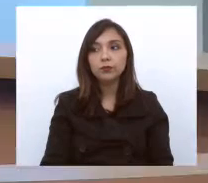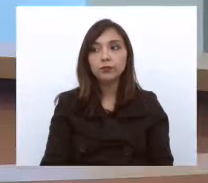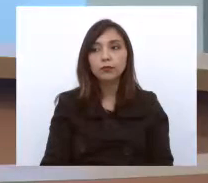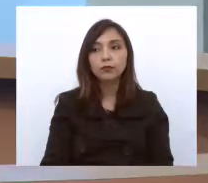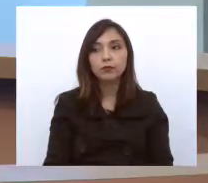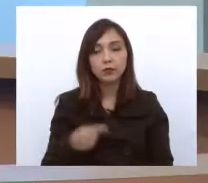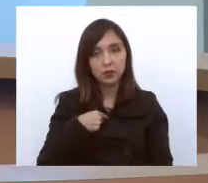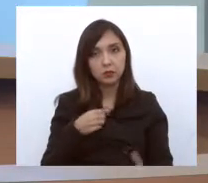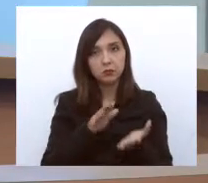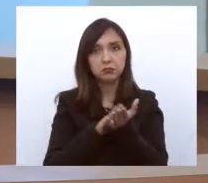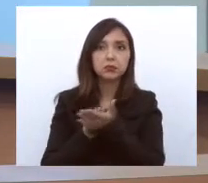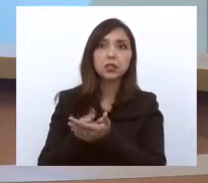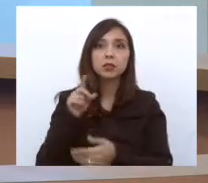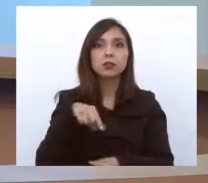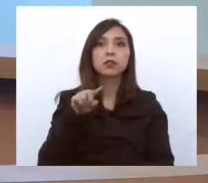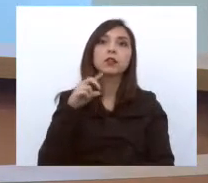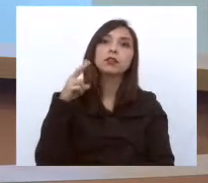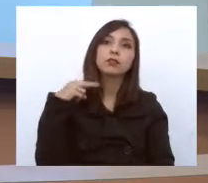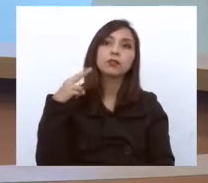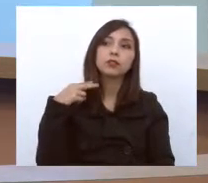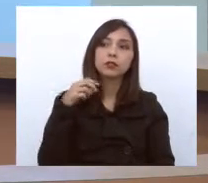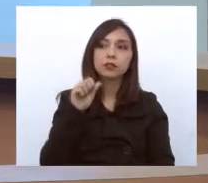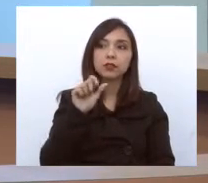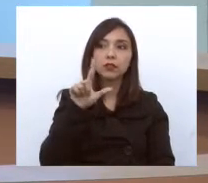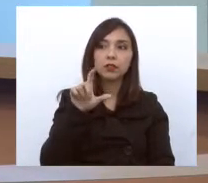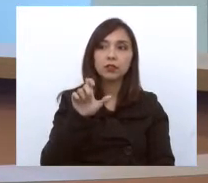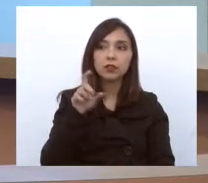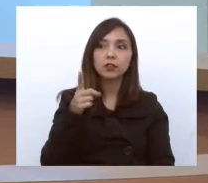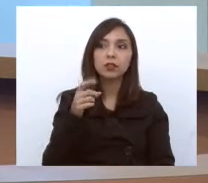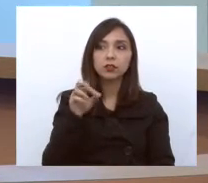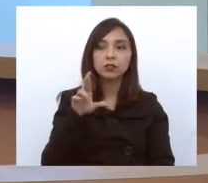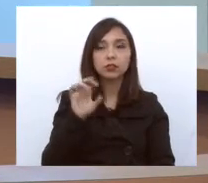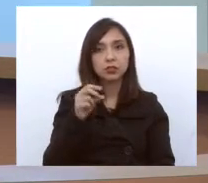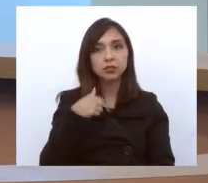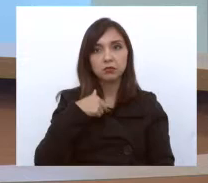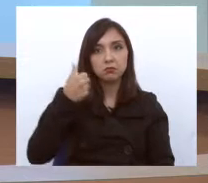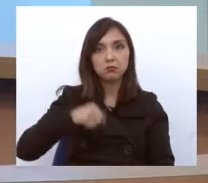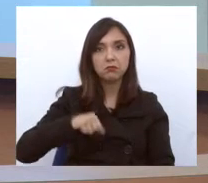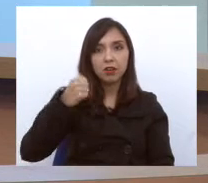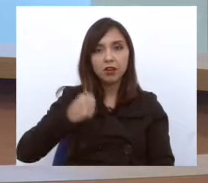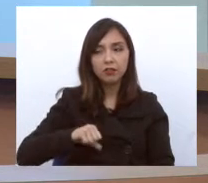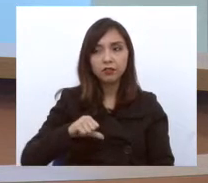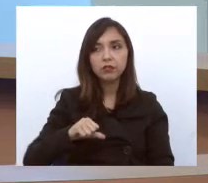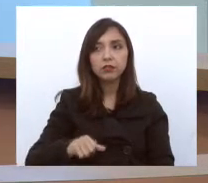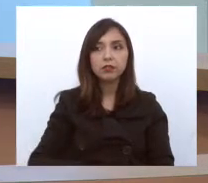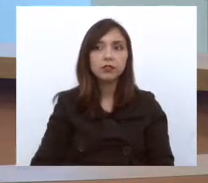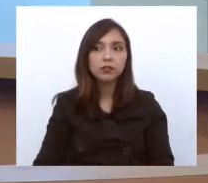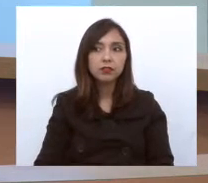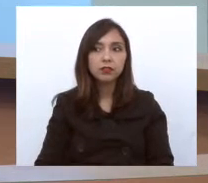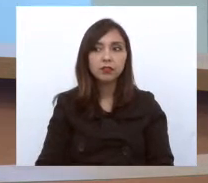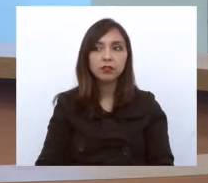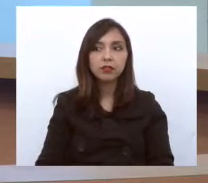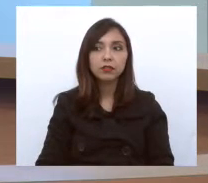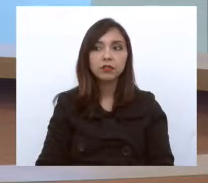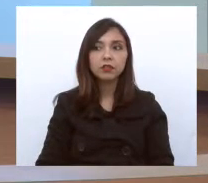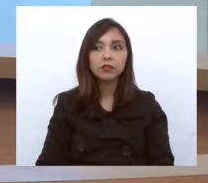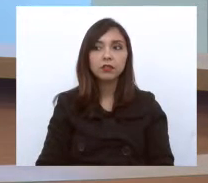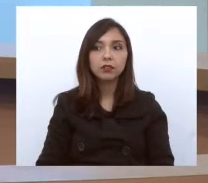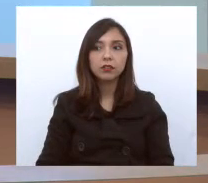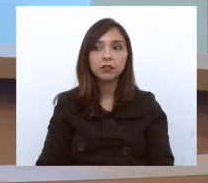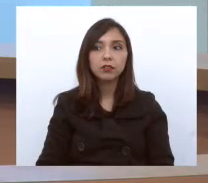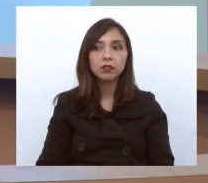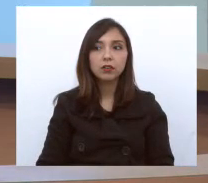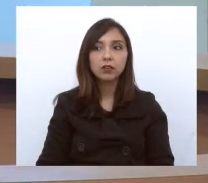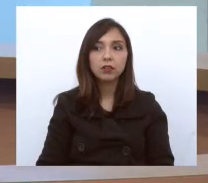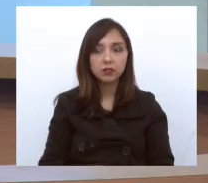Primeiro, parabenizar o doutor Alexandre Dentista, na minha avaliação, e dizer que eu tenho